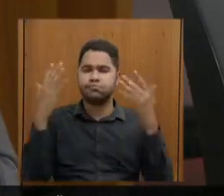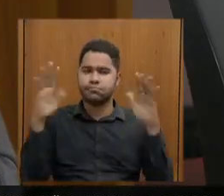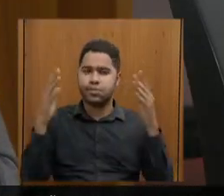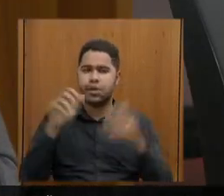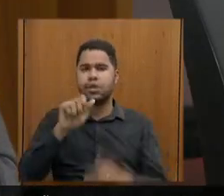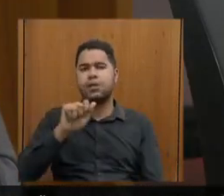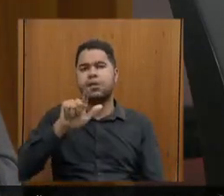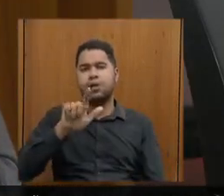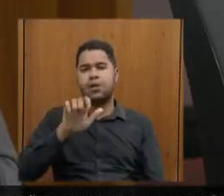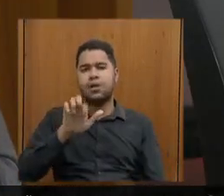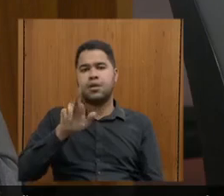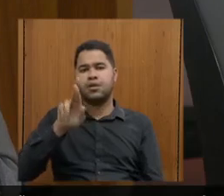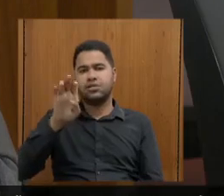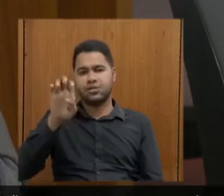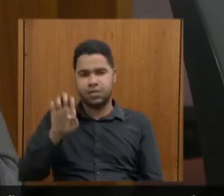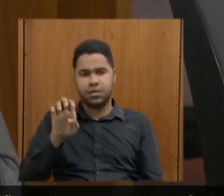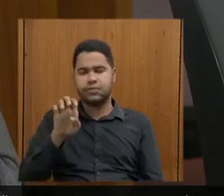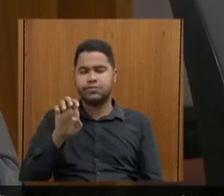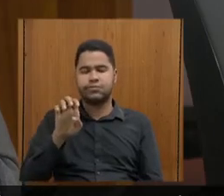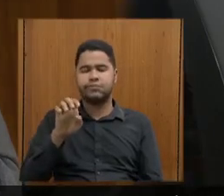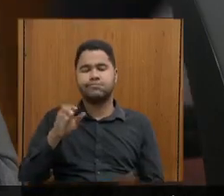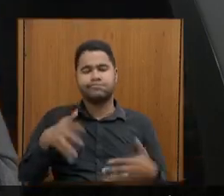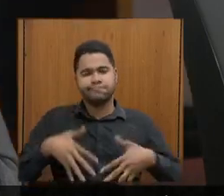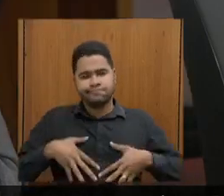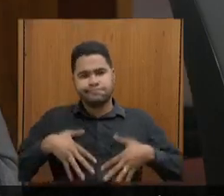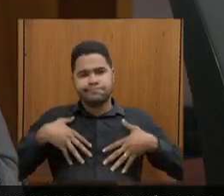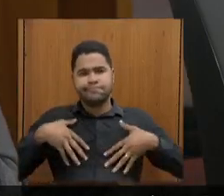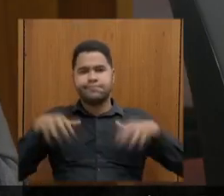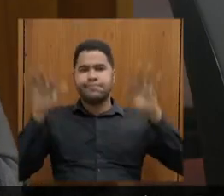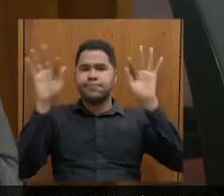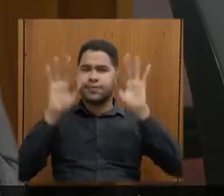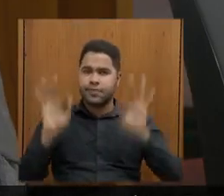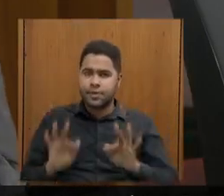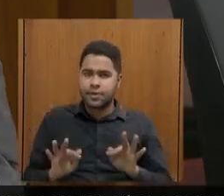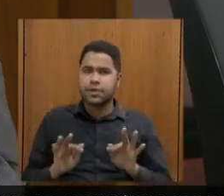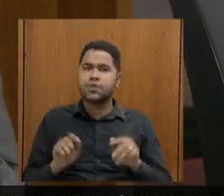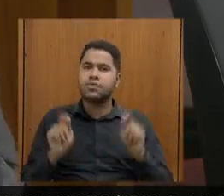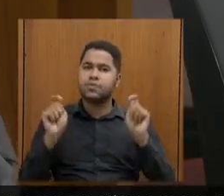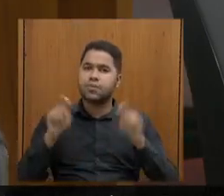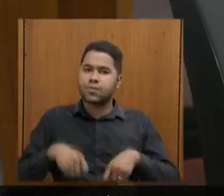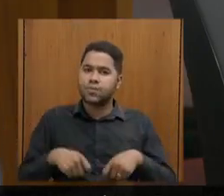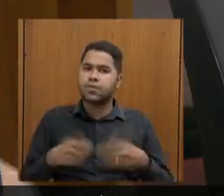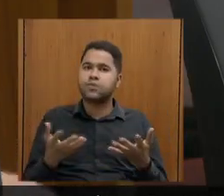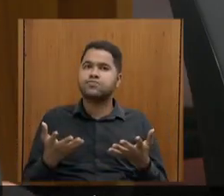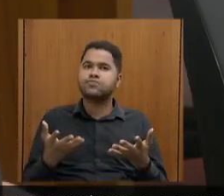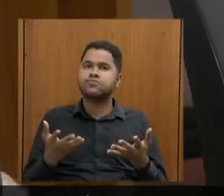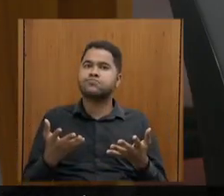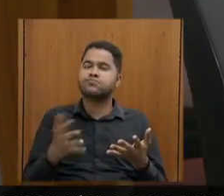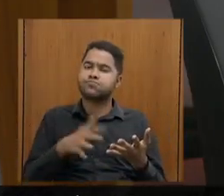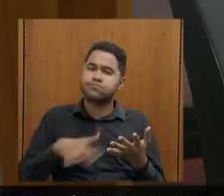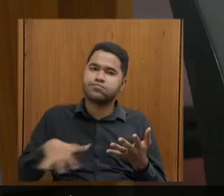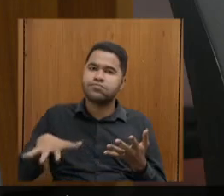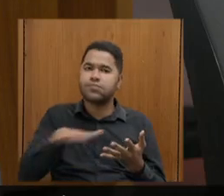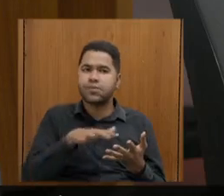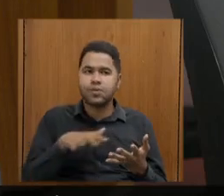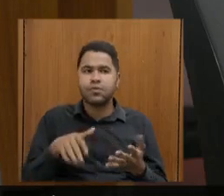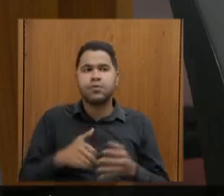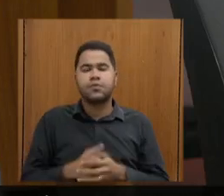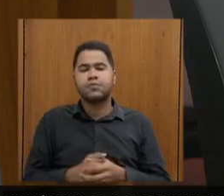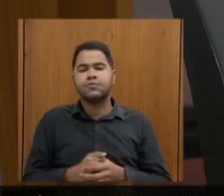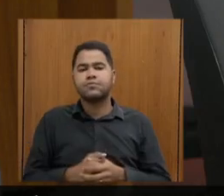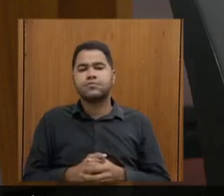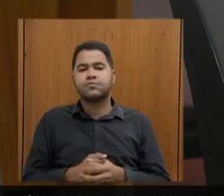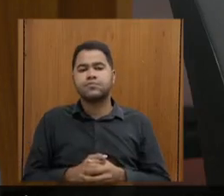o Alexandre e toda a equipe e fico muito feliz que a gente tá podendo atender e a contento né